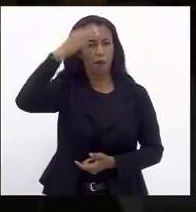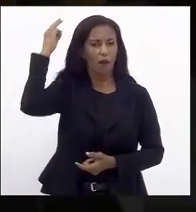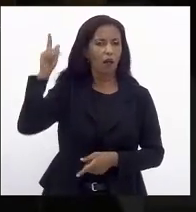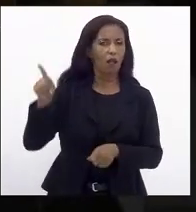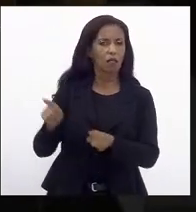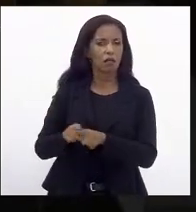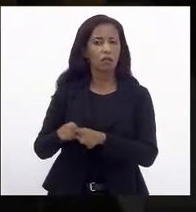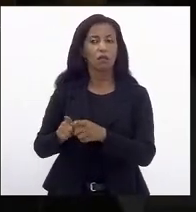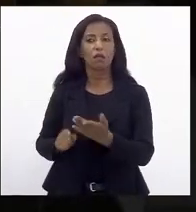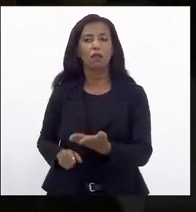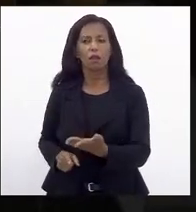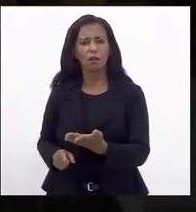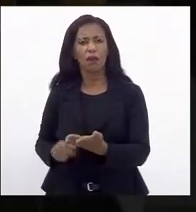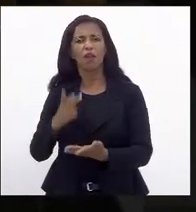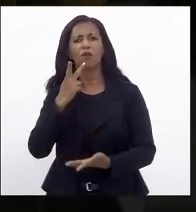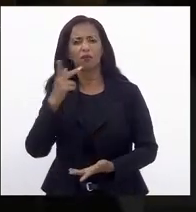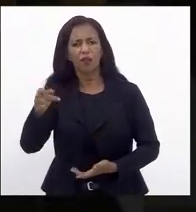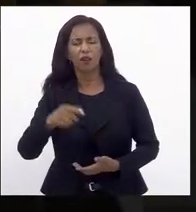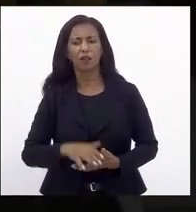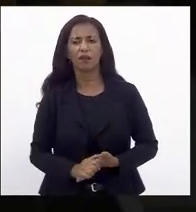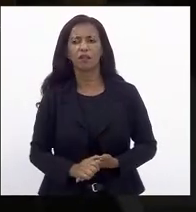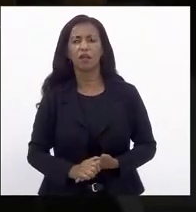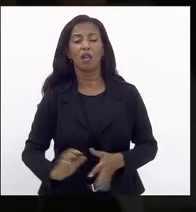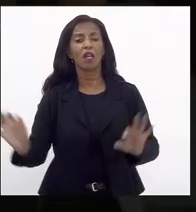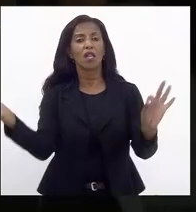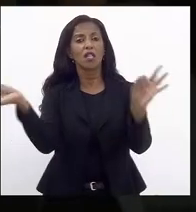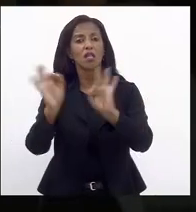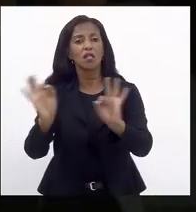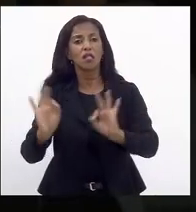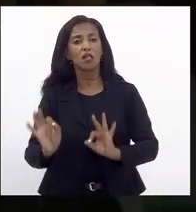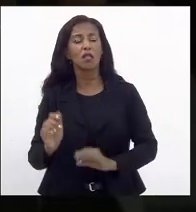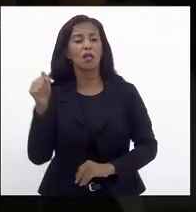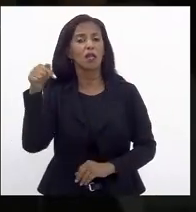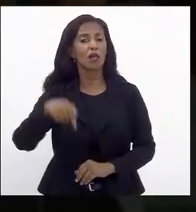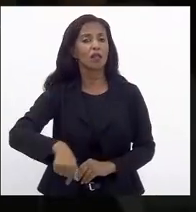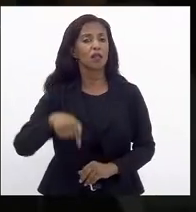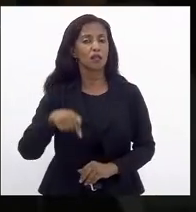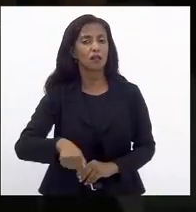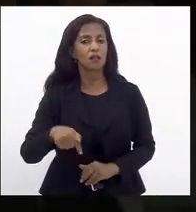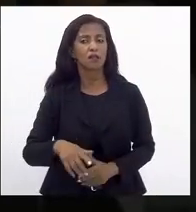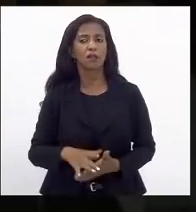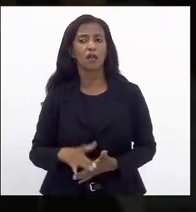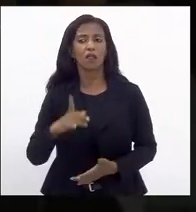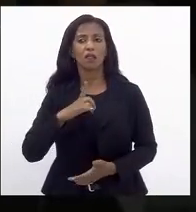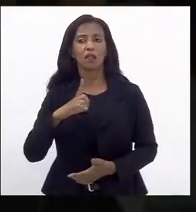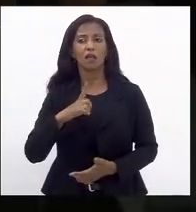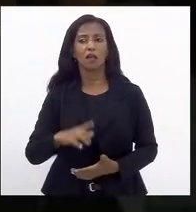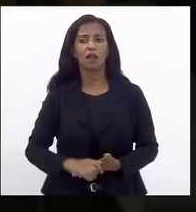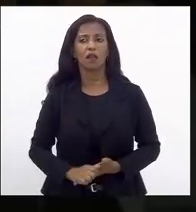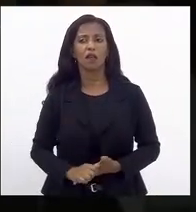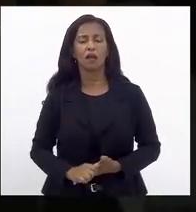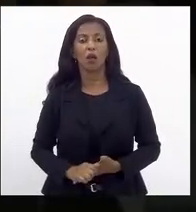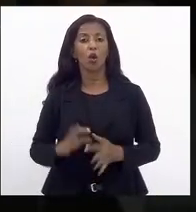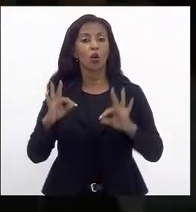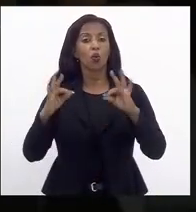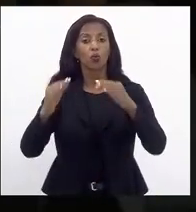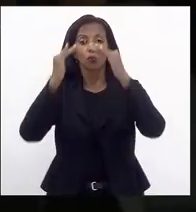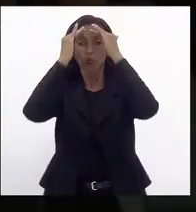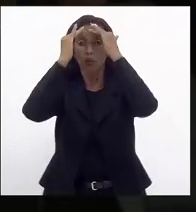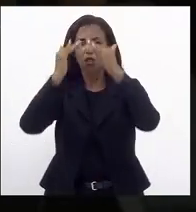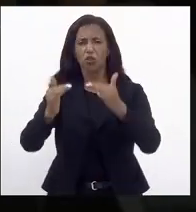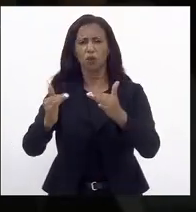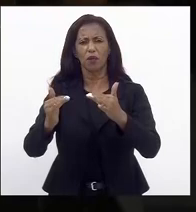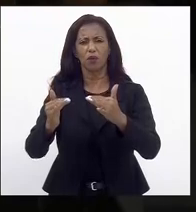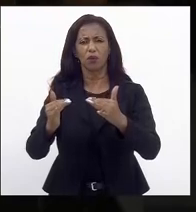também eu vou vou dizer aqui ninguém aqui tem com todo respeito